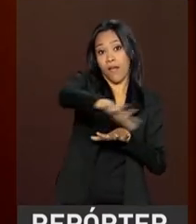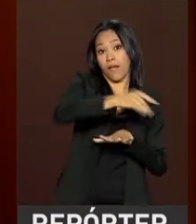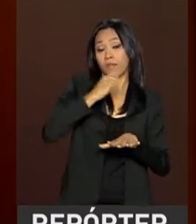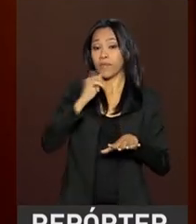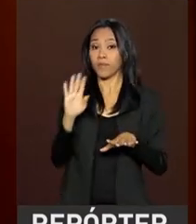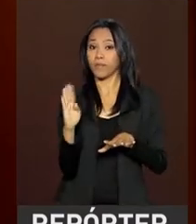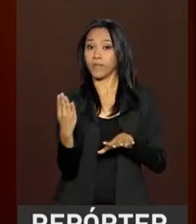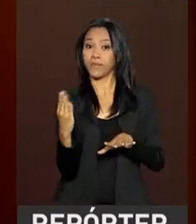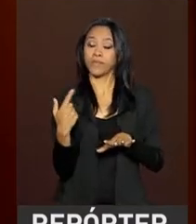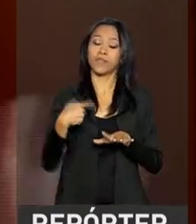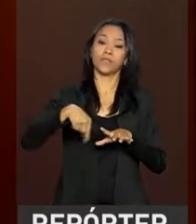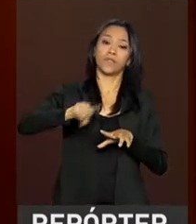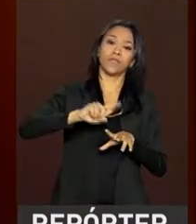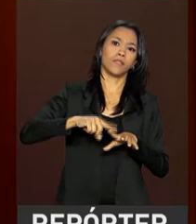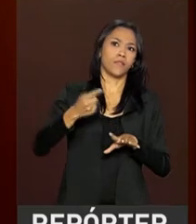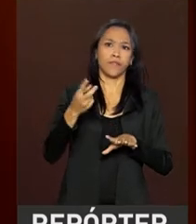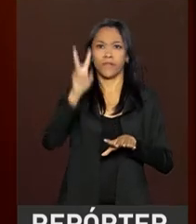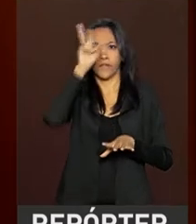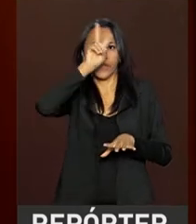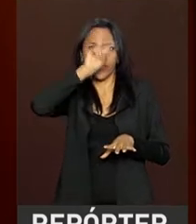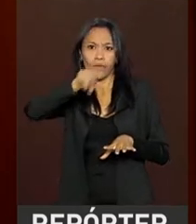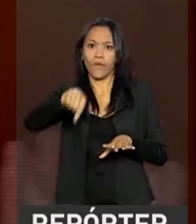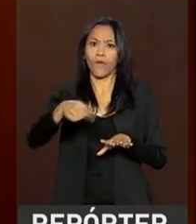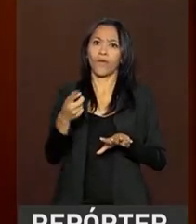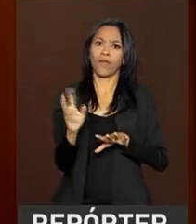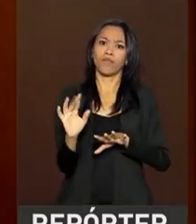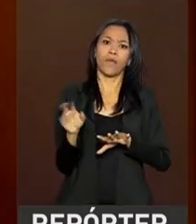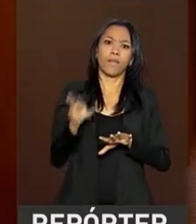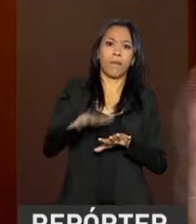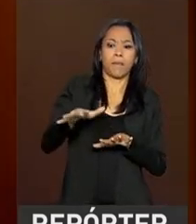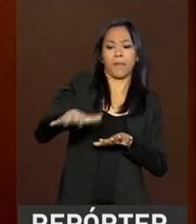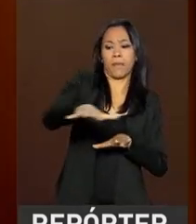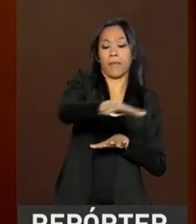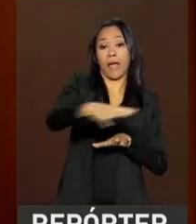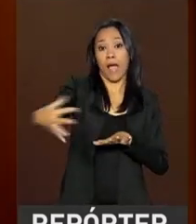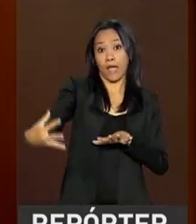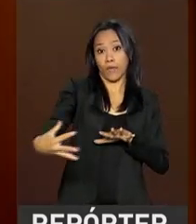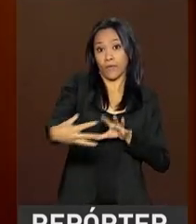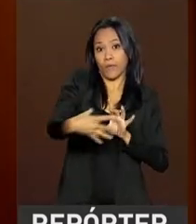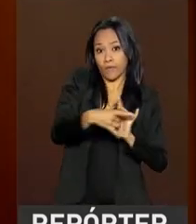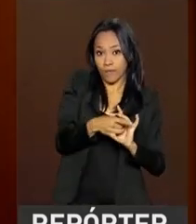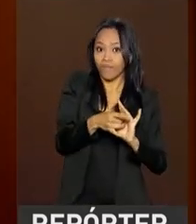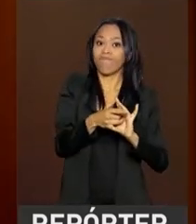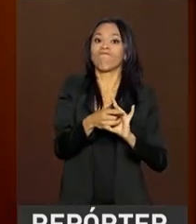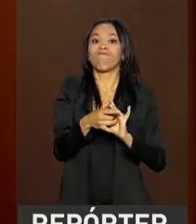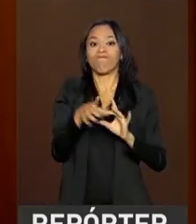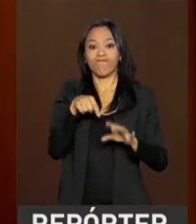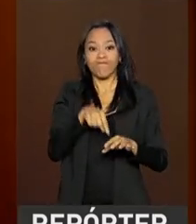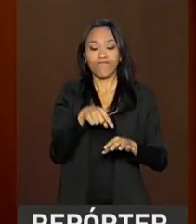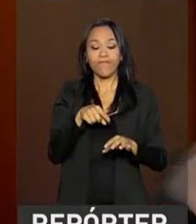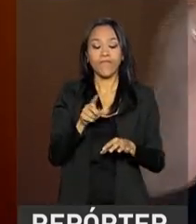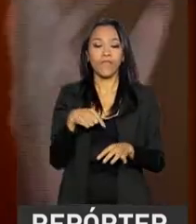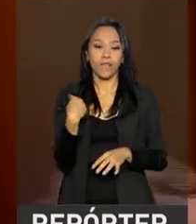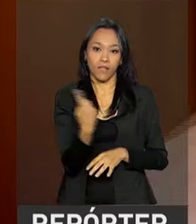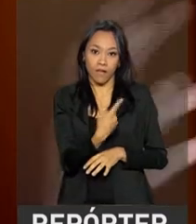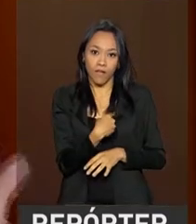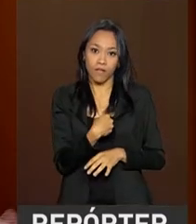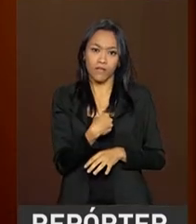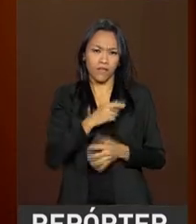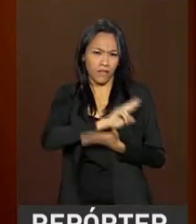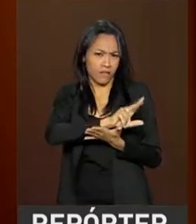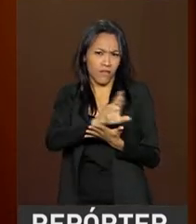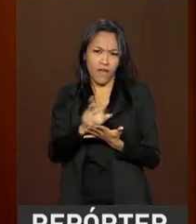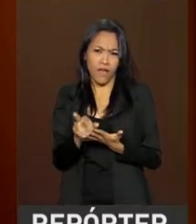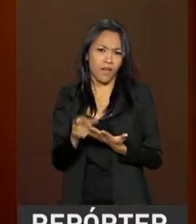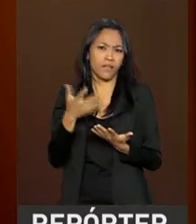elogia e seu a história eles criavam uma disciplina universo de 2 em duas áreas e aí todos os professores